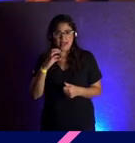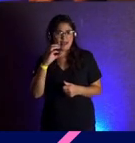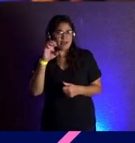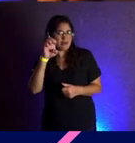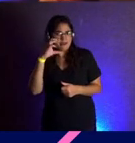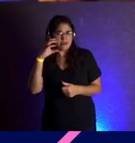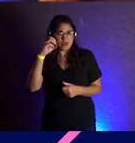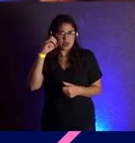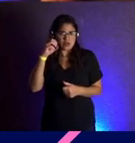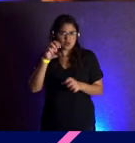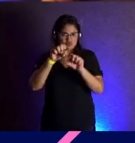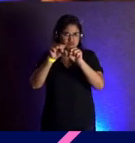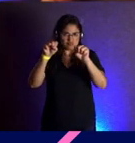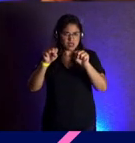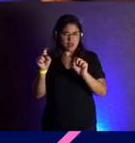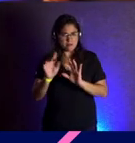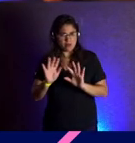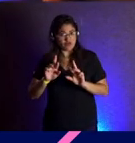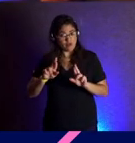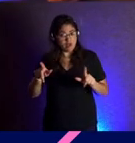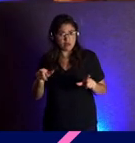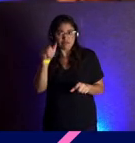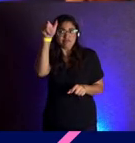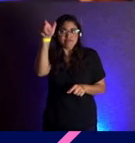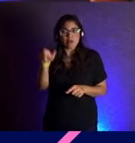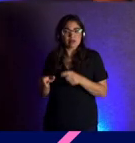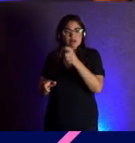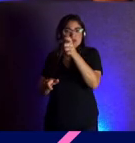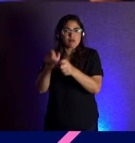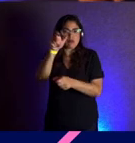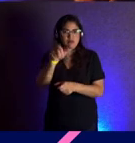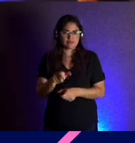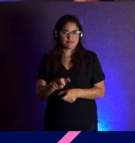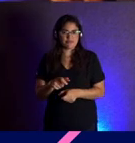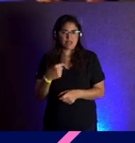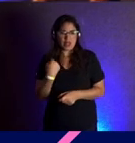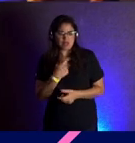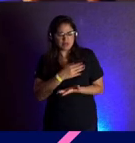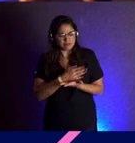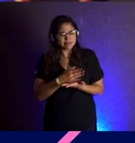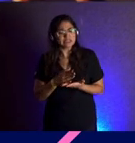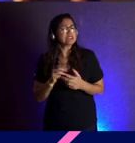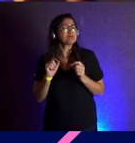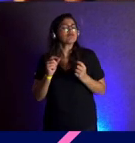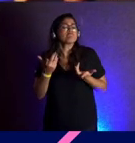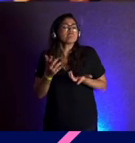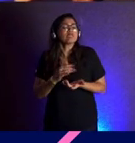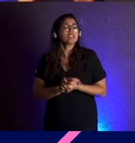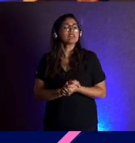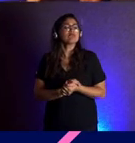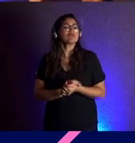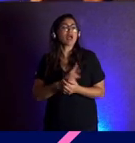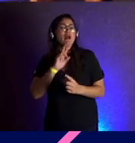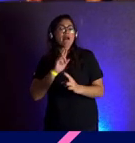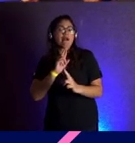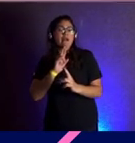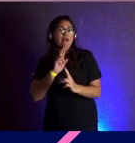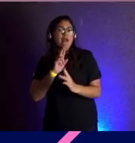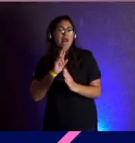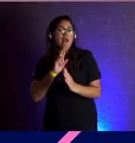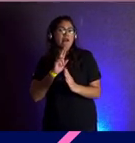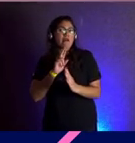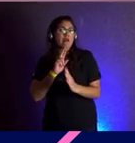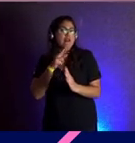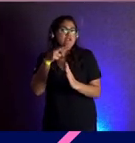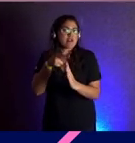de pessoas, né? E aqui a gente começa a falar, bom, então qual é a referência que a gente tem para dizer,